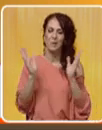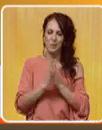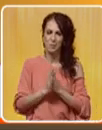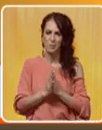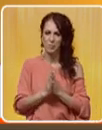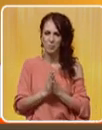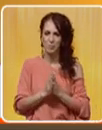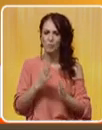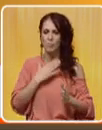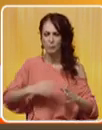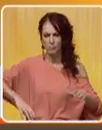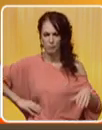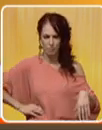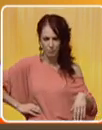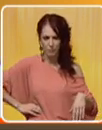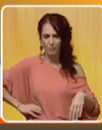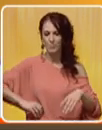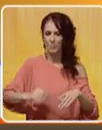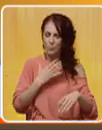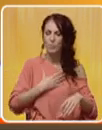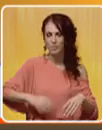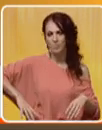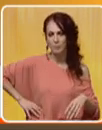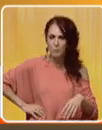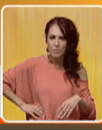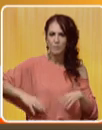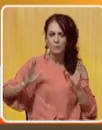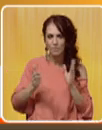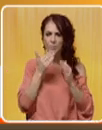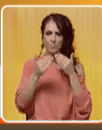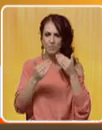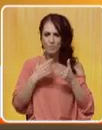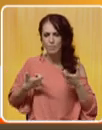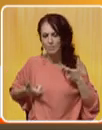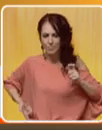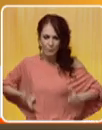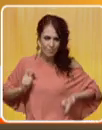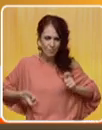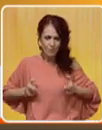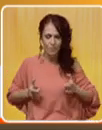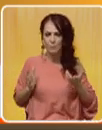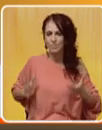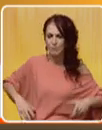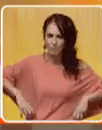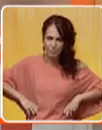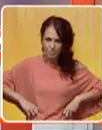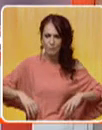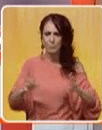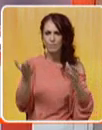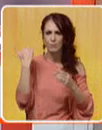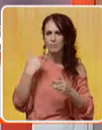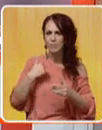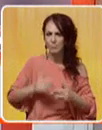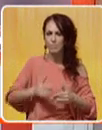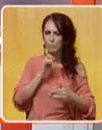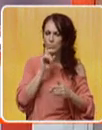pronto eu gosto da pose gostas da pose gosto já assim já em O que diz que já era uma voz que eu eu nesta altura